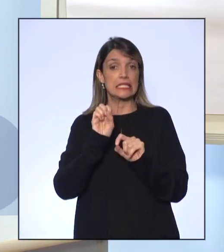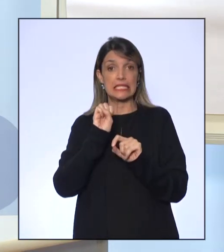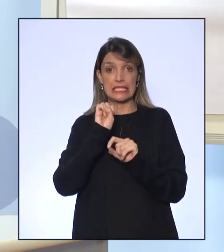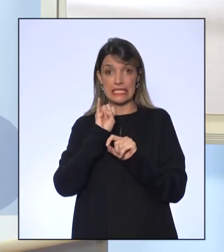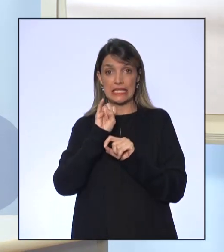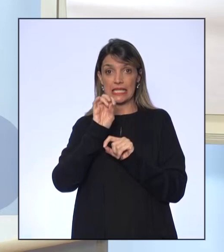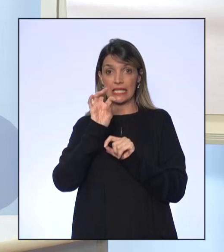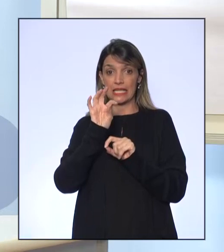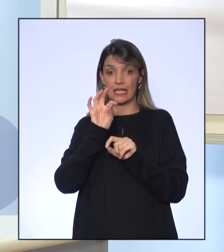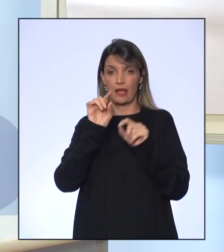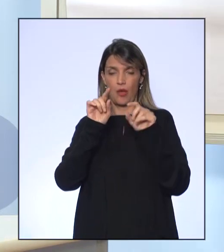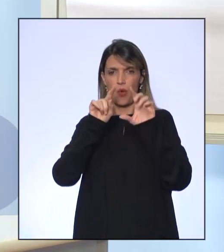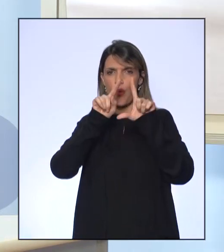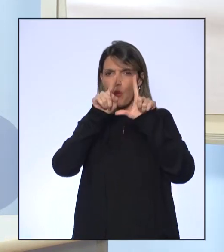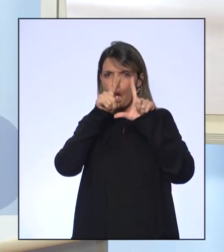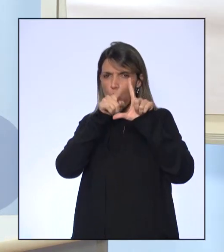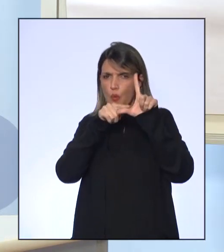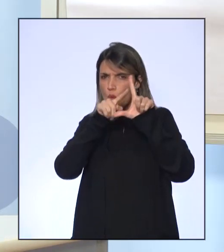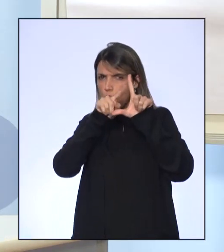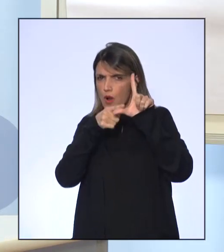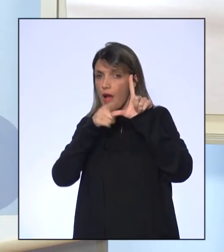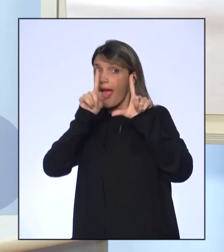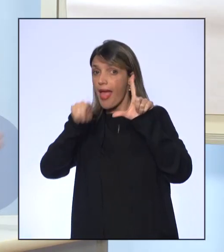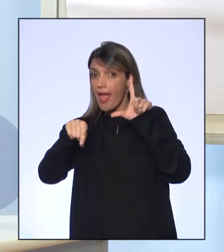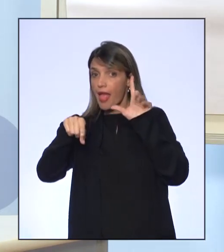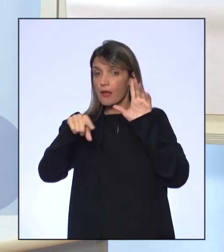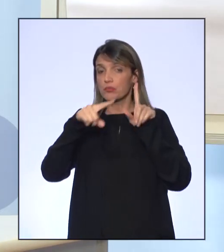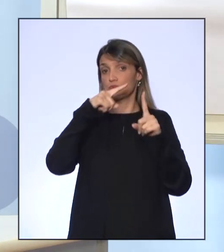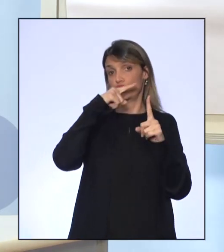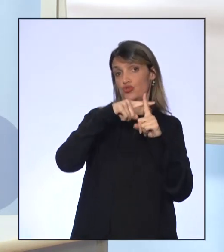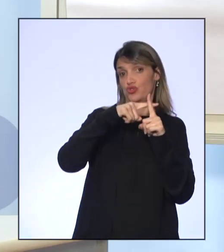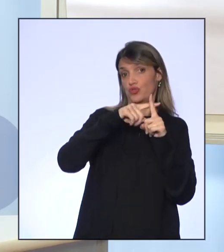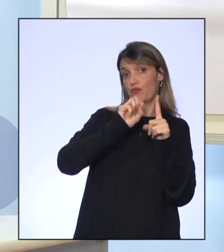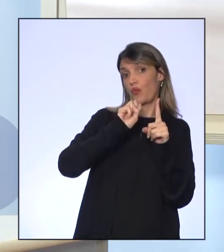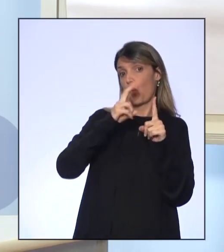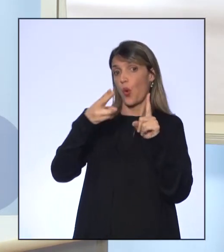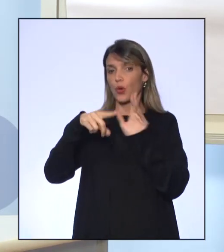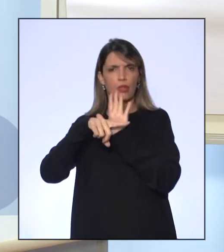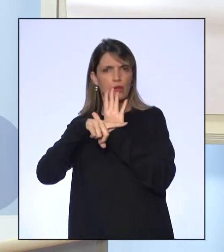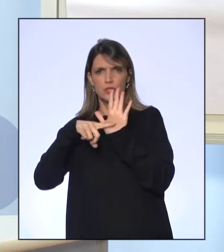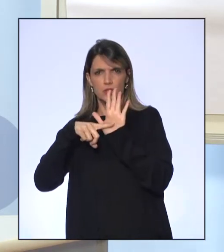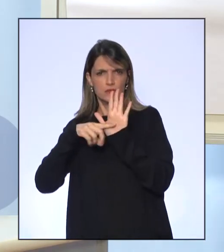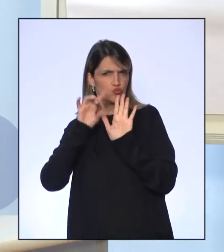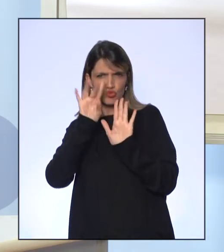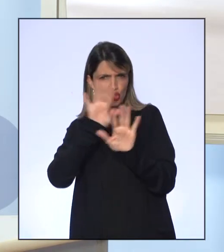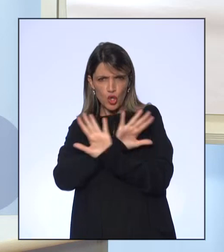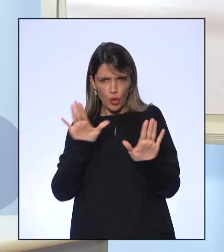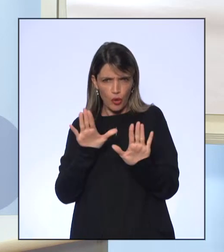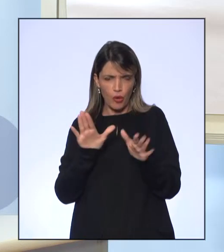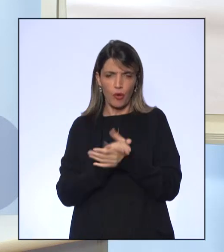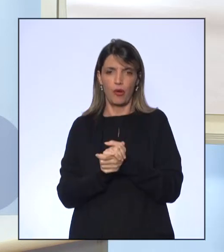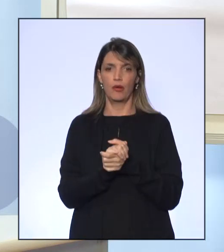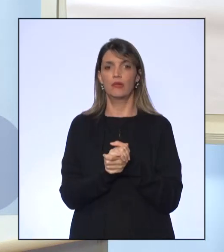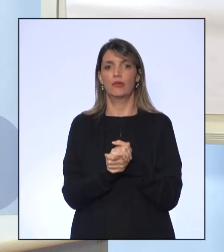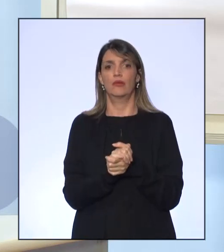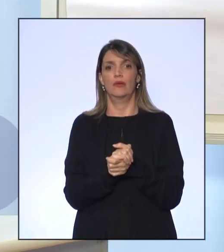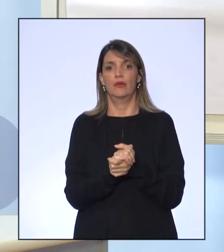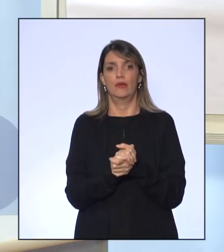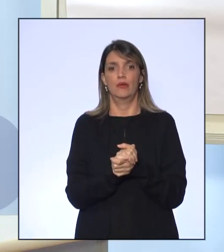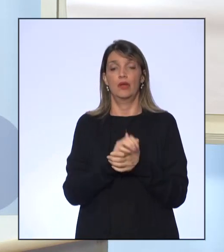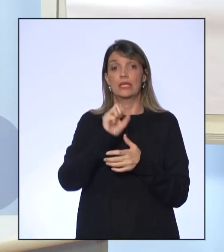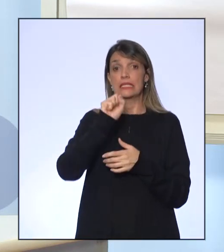termo no caso o ângulo ele é positivo ou ele é negativo um simples assim eu vou te dar